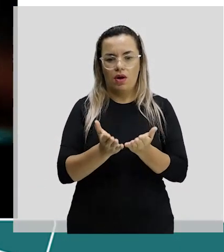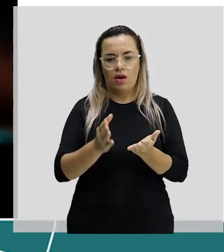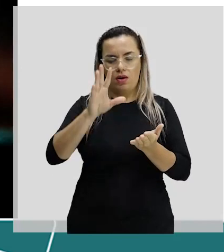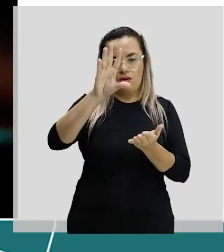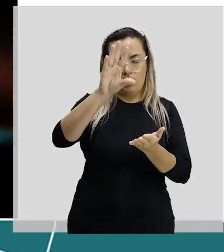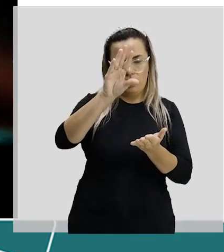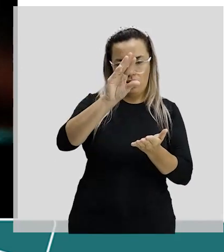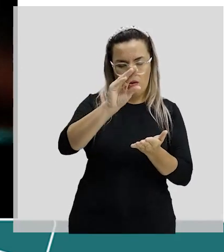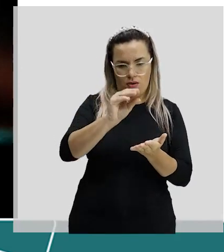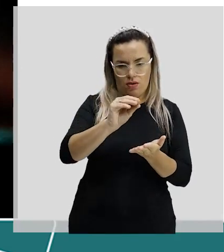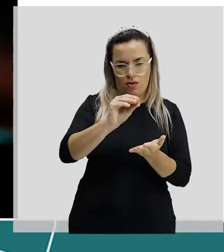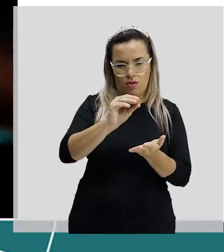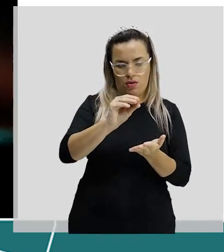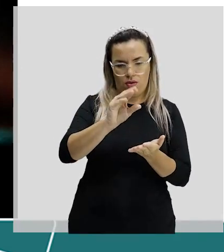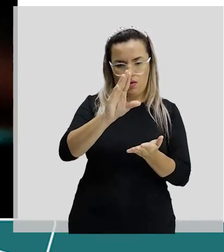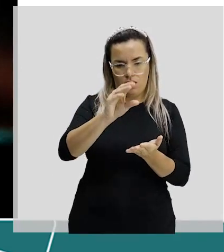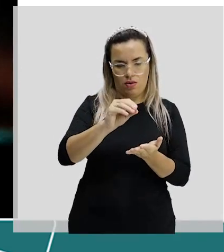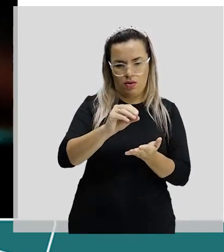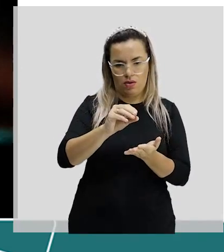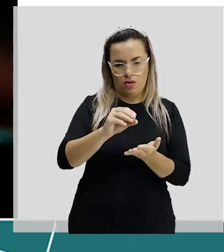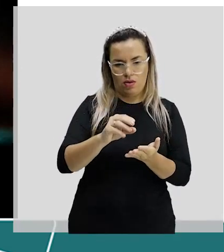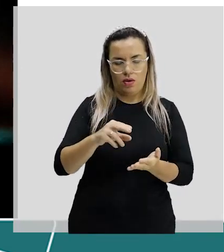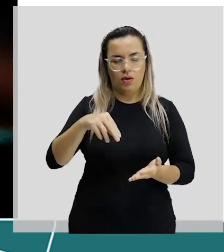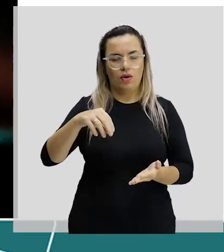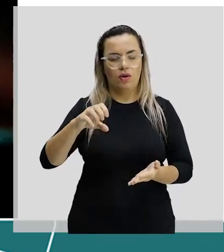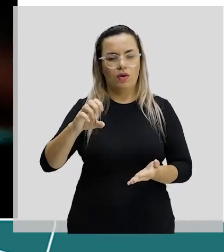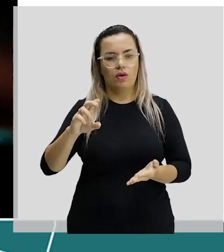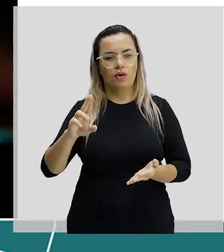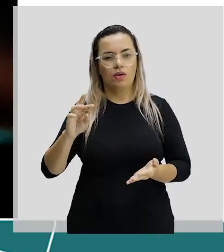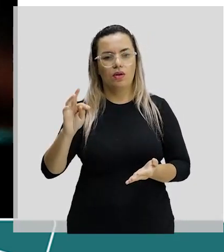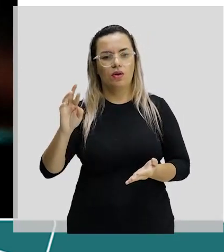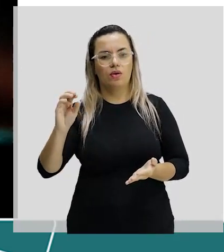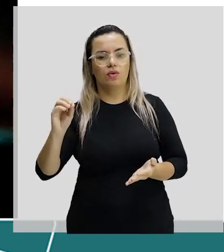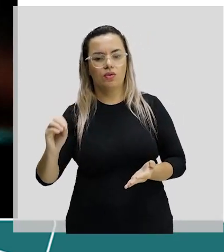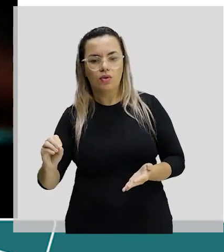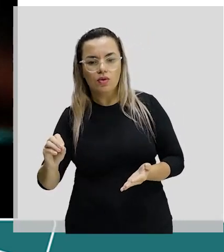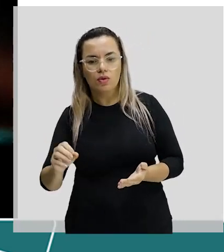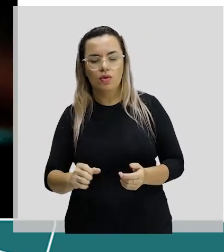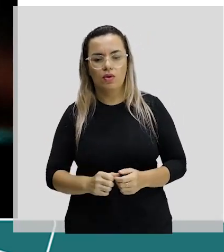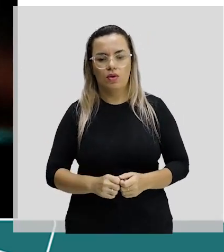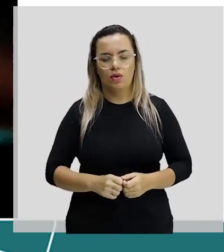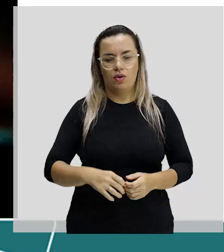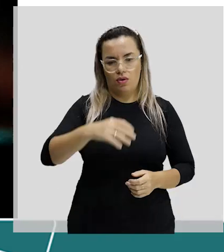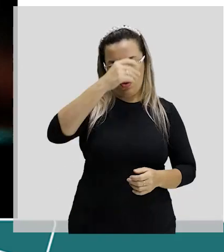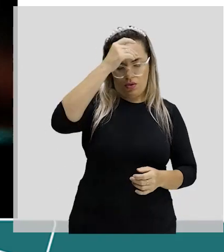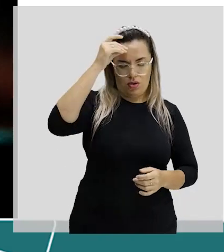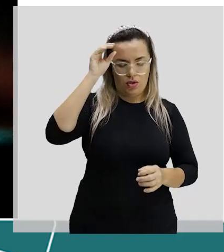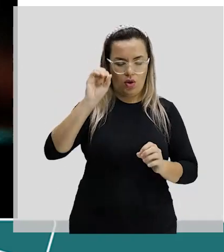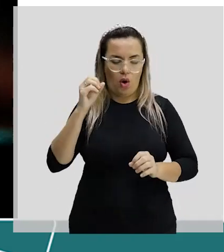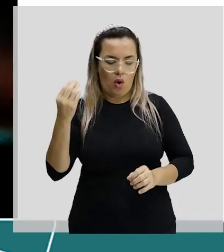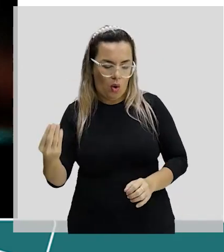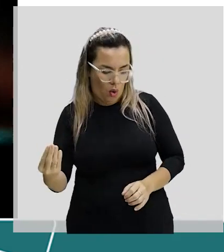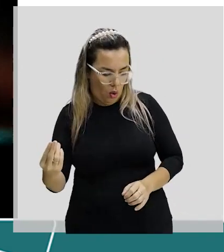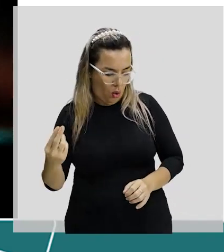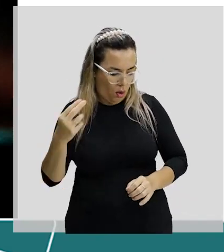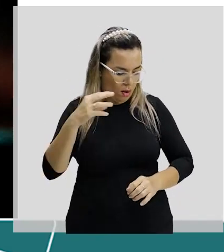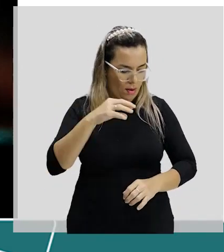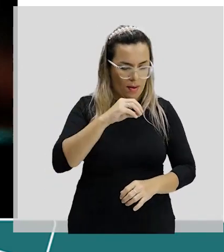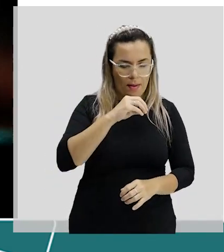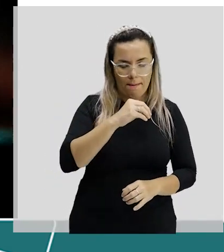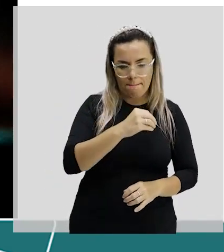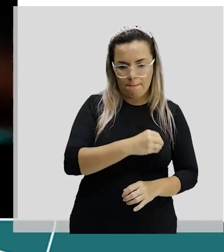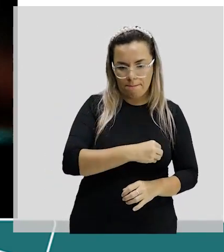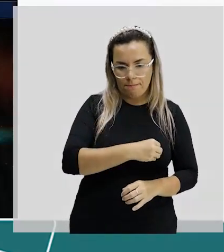neutros, uma peça do Nelson Rodrigues, que fala sobre pureza ou pecado. Olha que interessante.